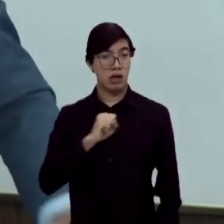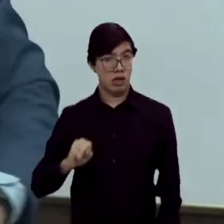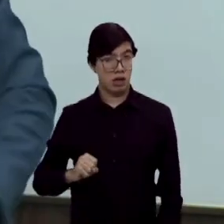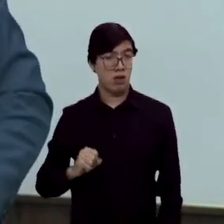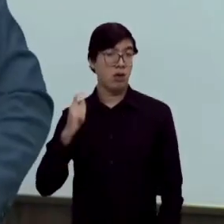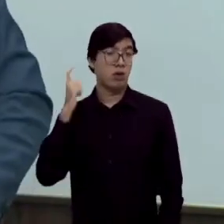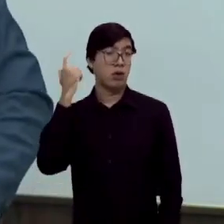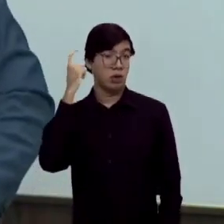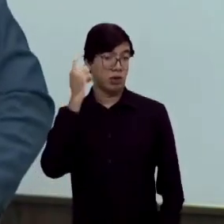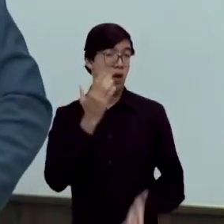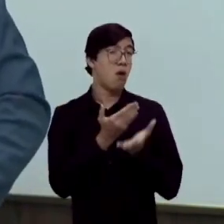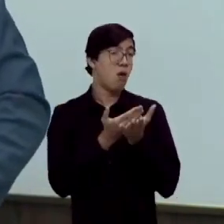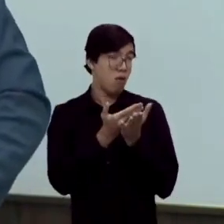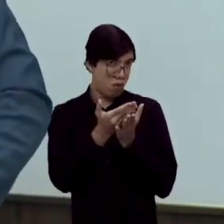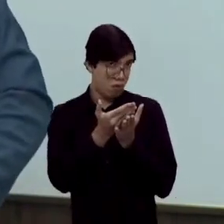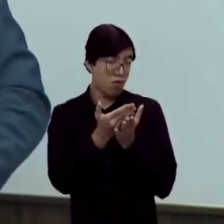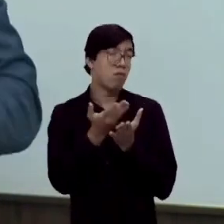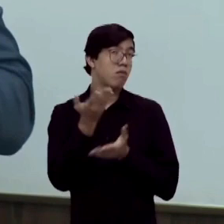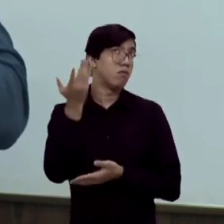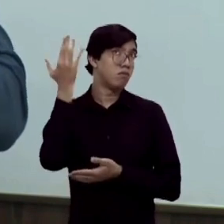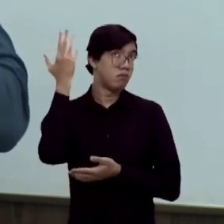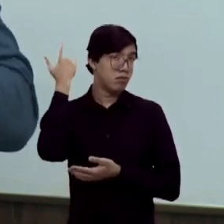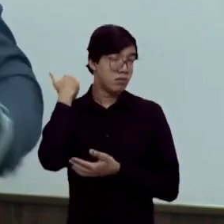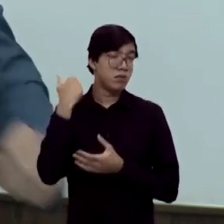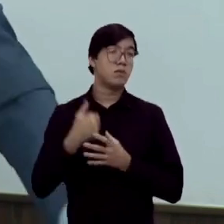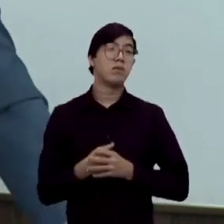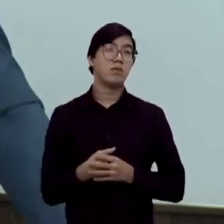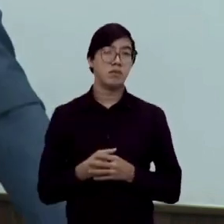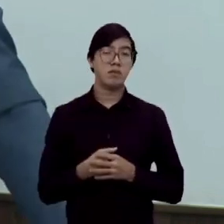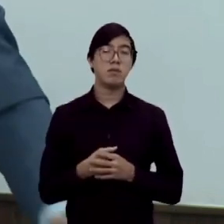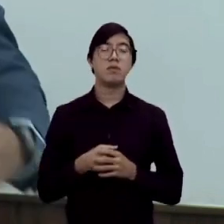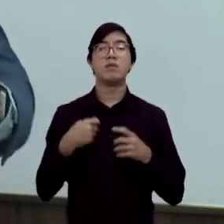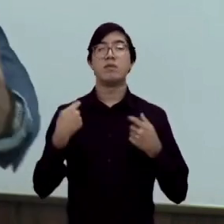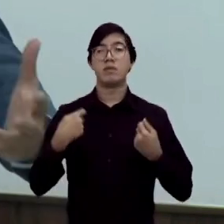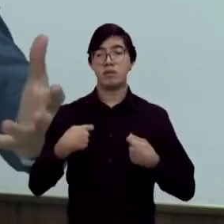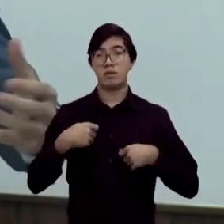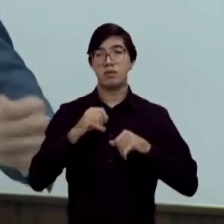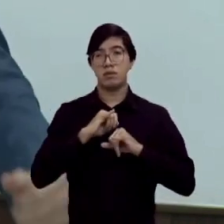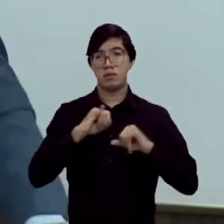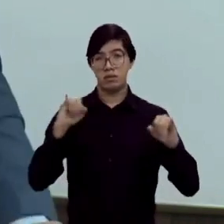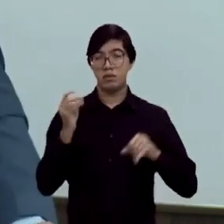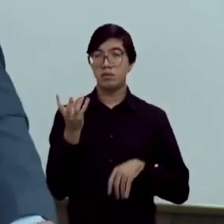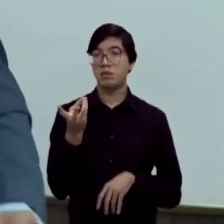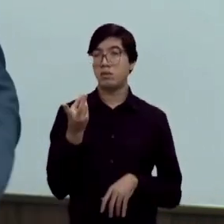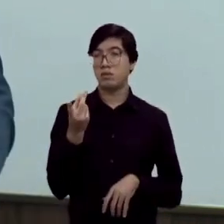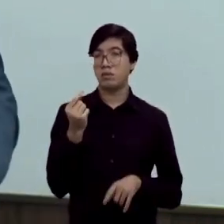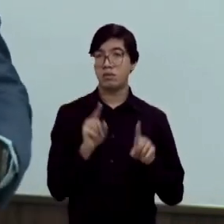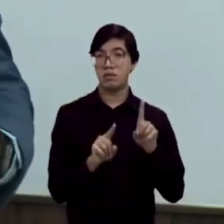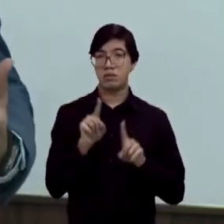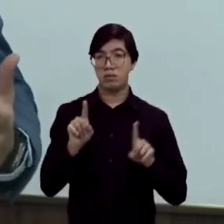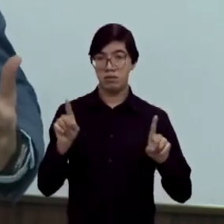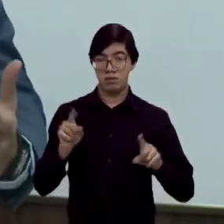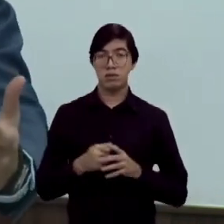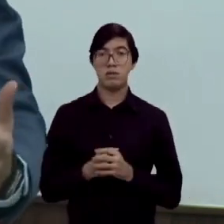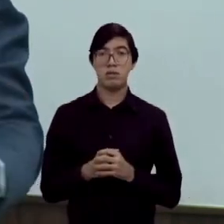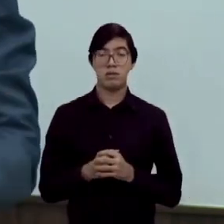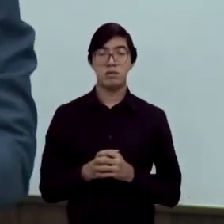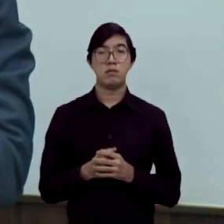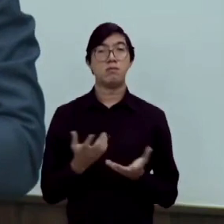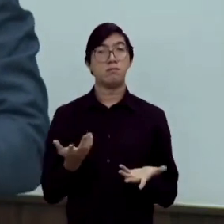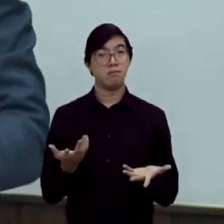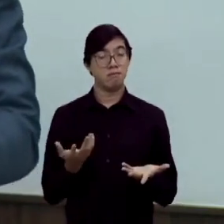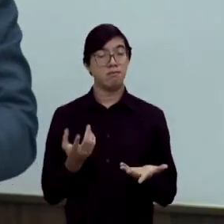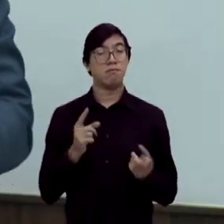Gomes, vereador Bruno Mesquita. Eu sempre gosto de falar um dado, né? Gosto de falar alguns dados, e um dado impactante